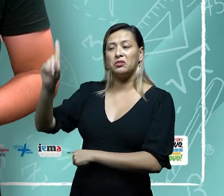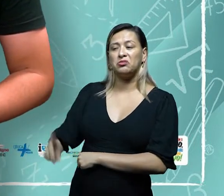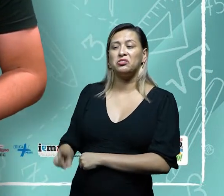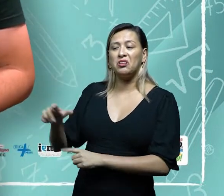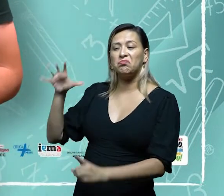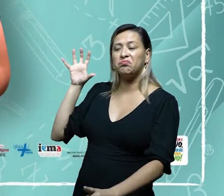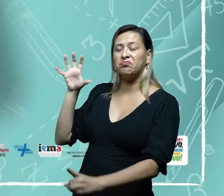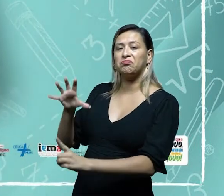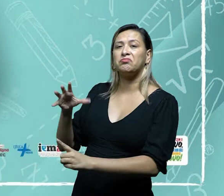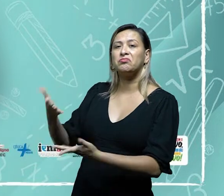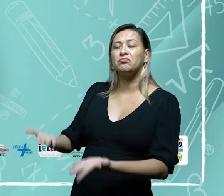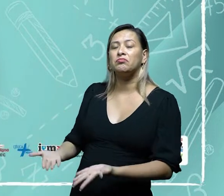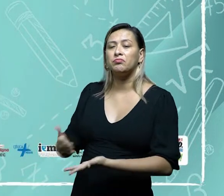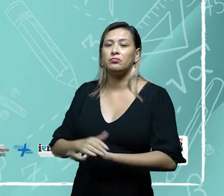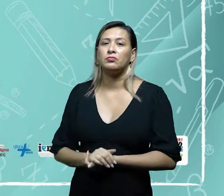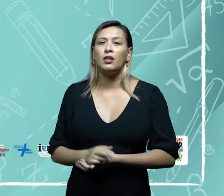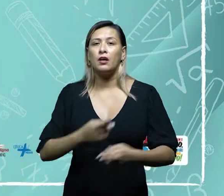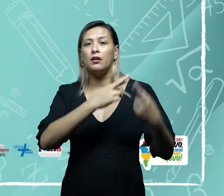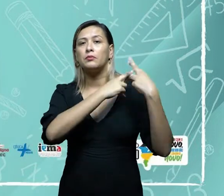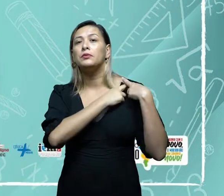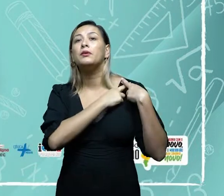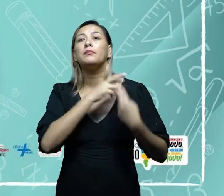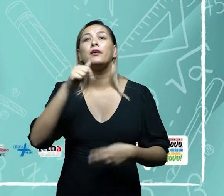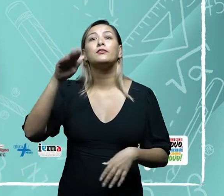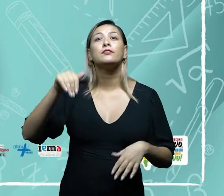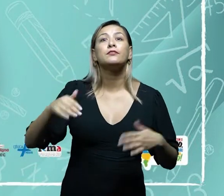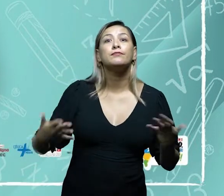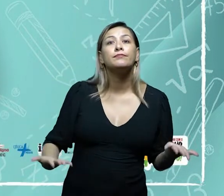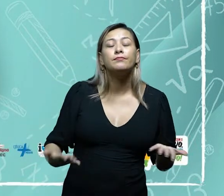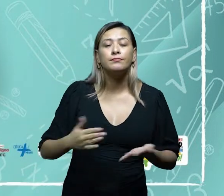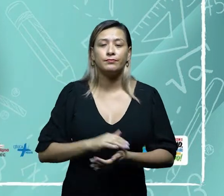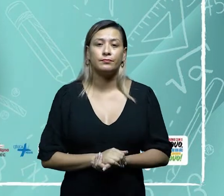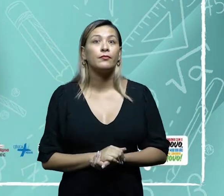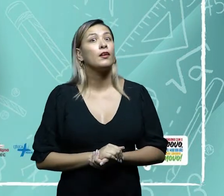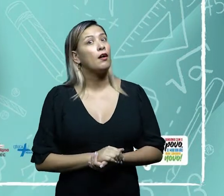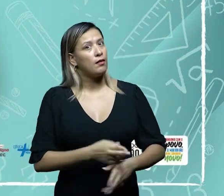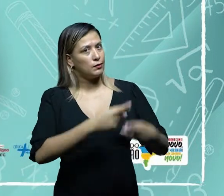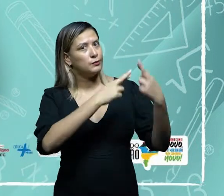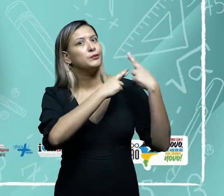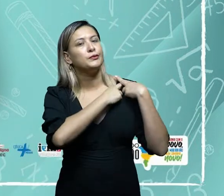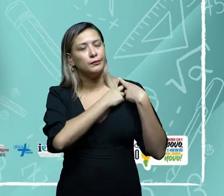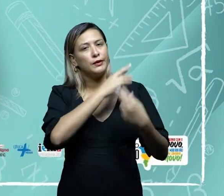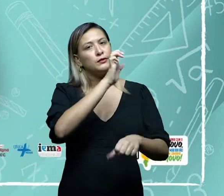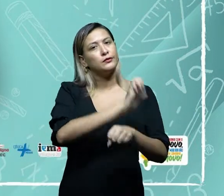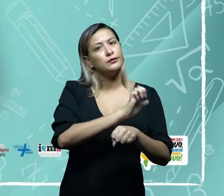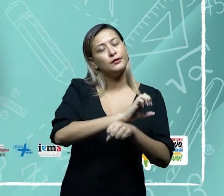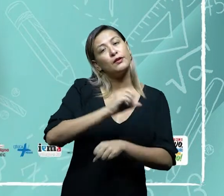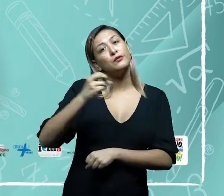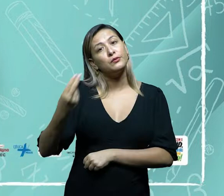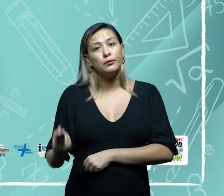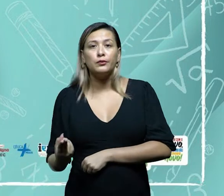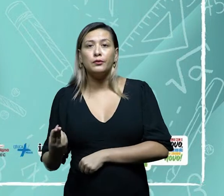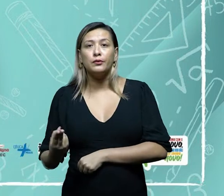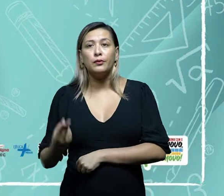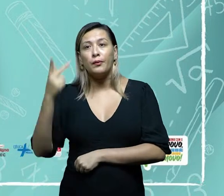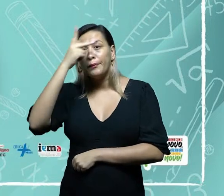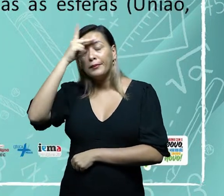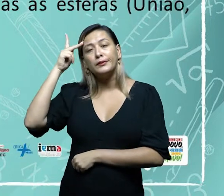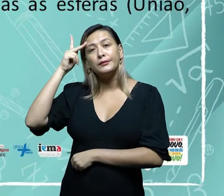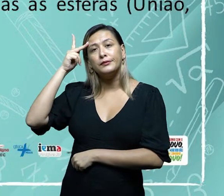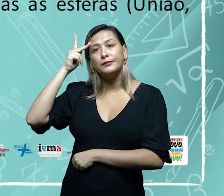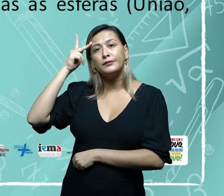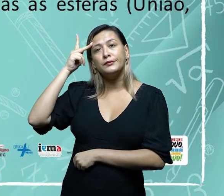viola. Quem eu devo responsabilizar? Eu devo responsabilizar o Estado ou devo responsabilizar aquele